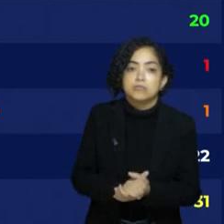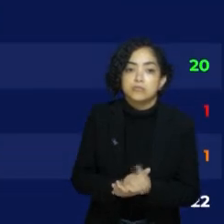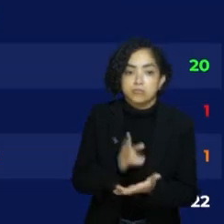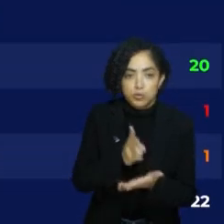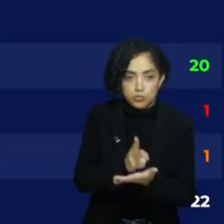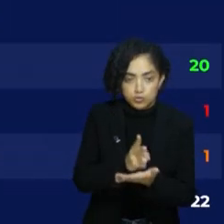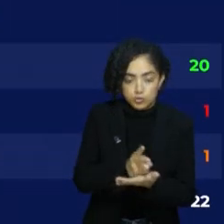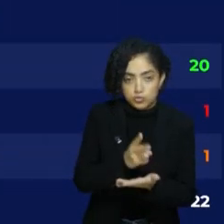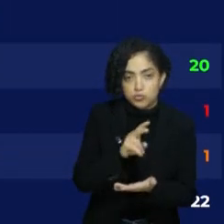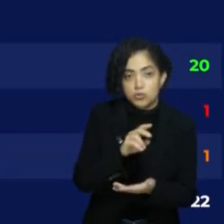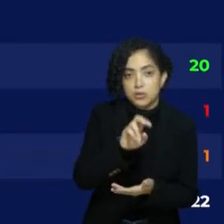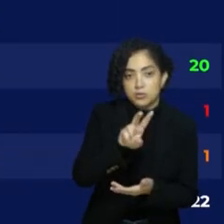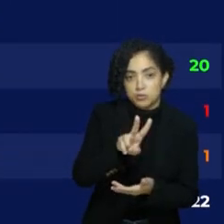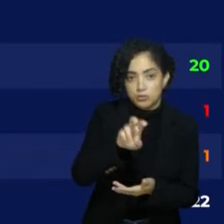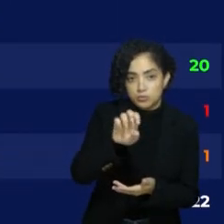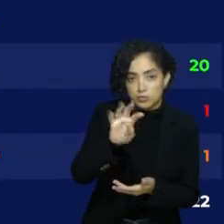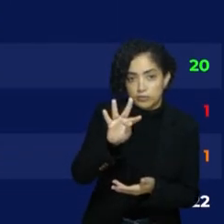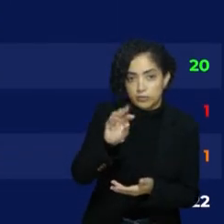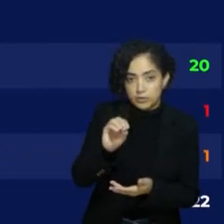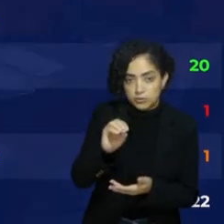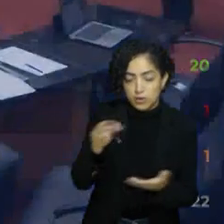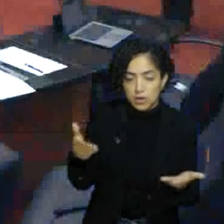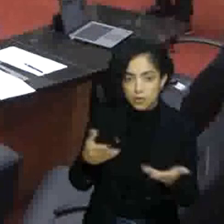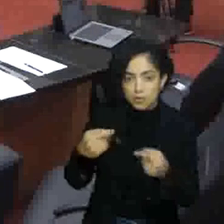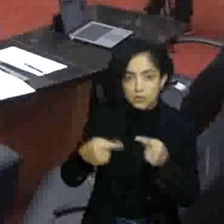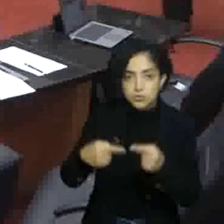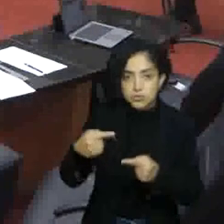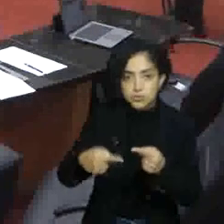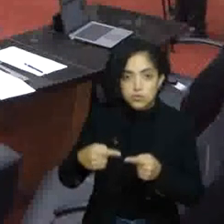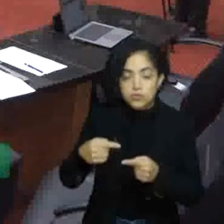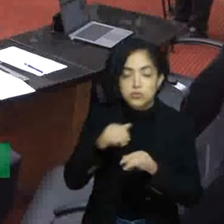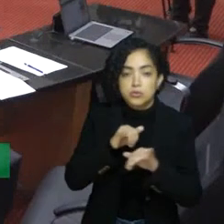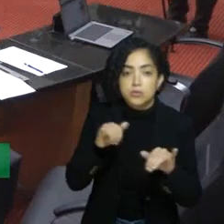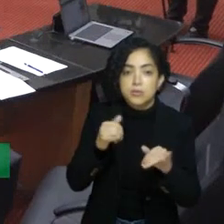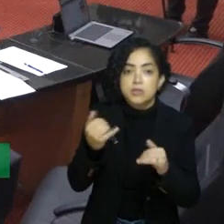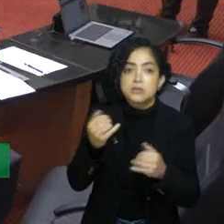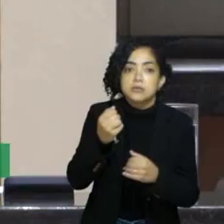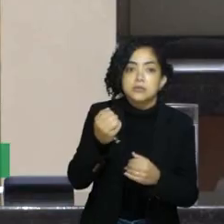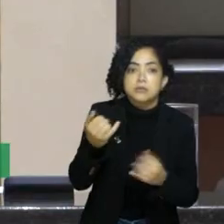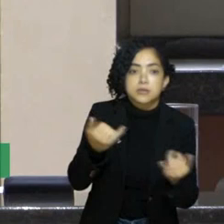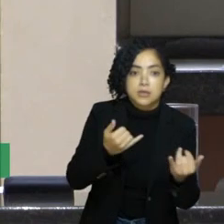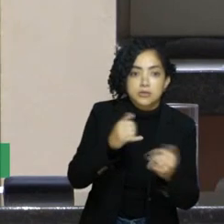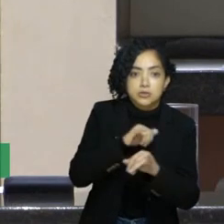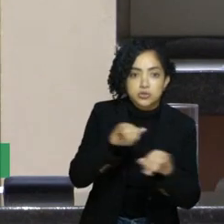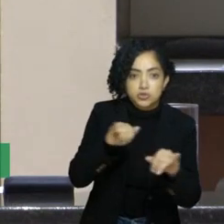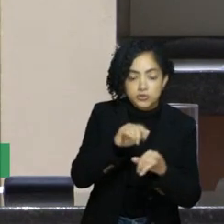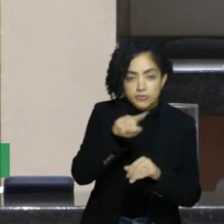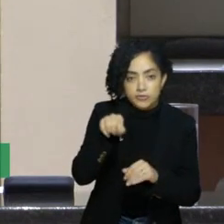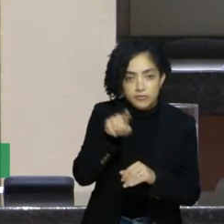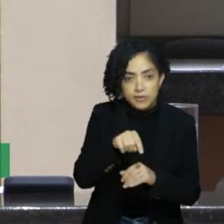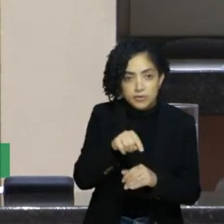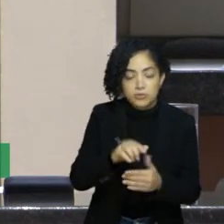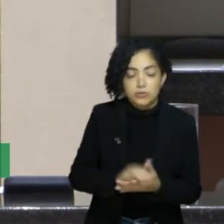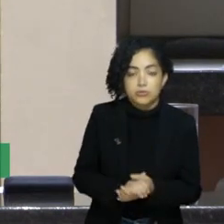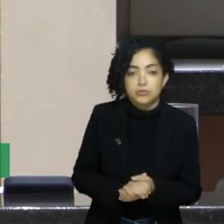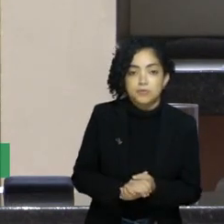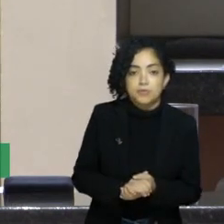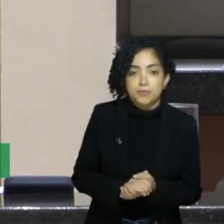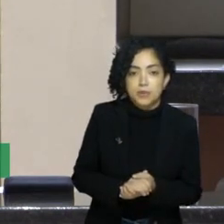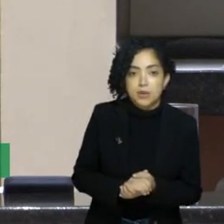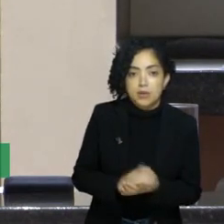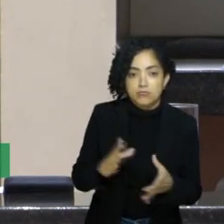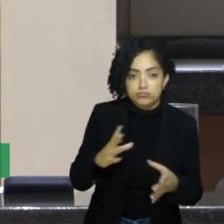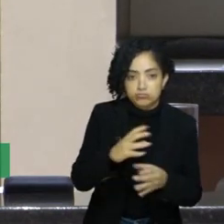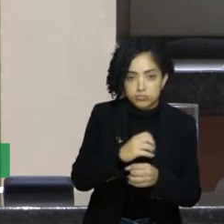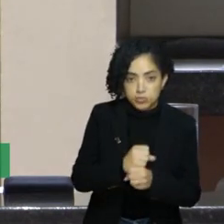veto. Discussão e votação em turno único da mensagem de veto 55/2023, autoria Governo do Estado. Veto total